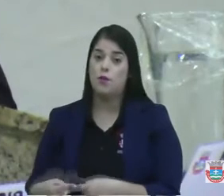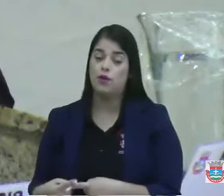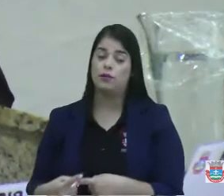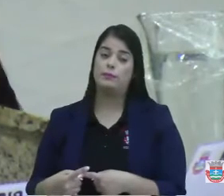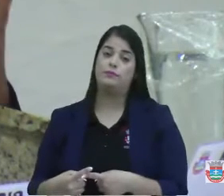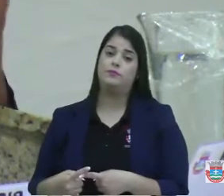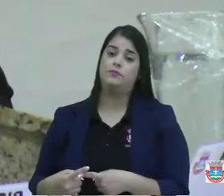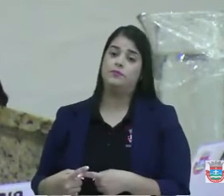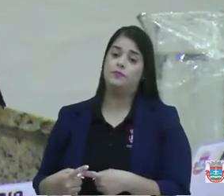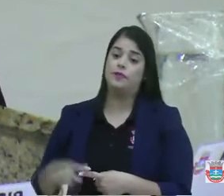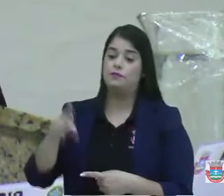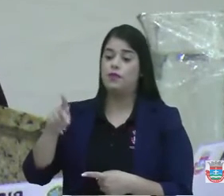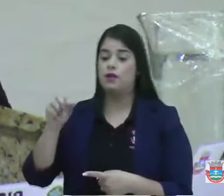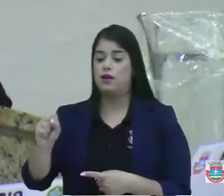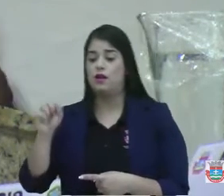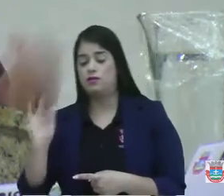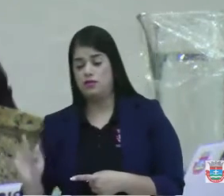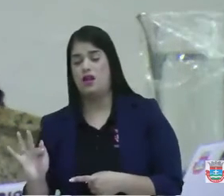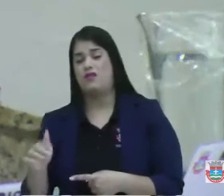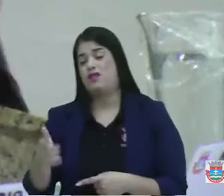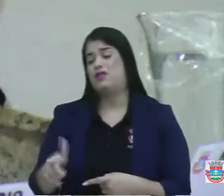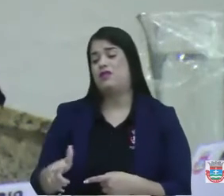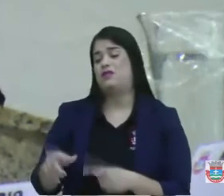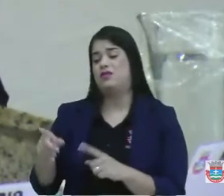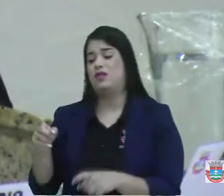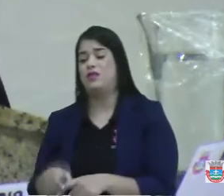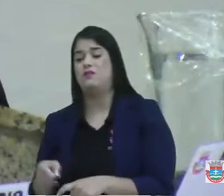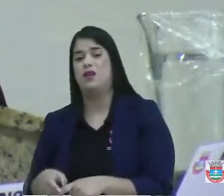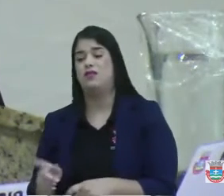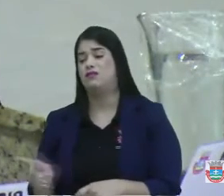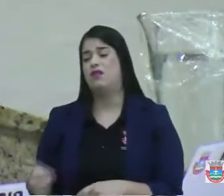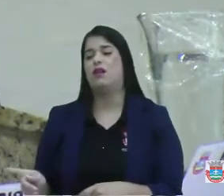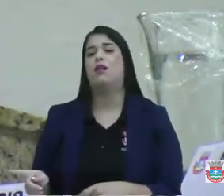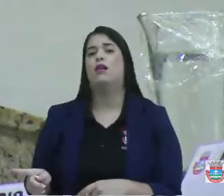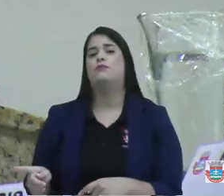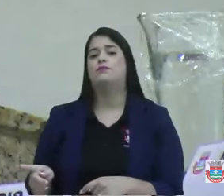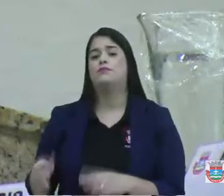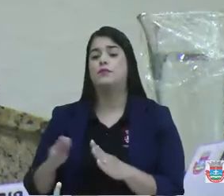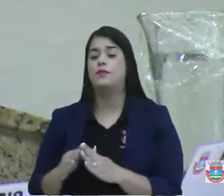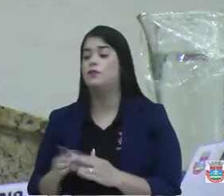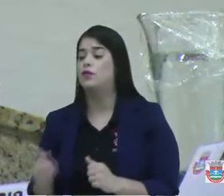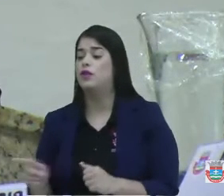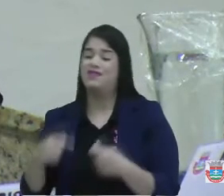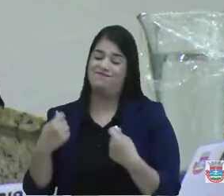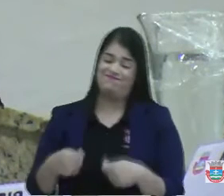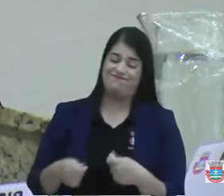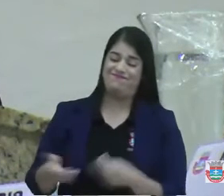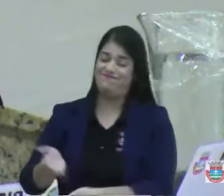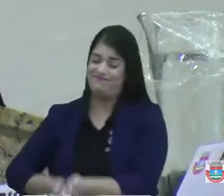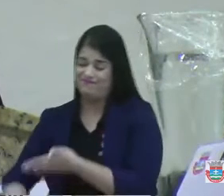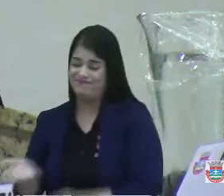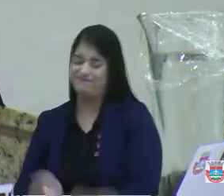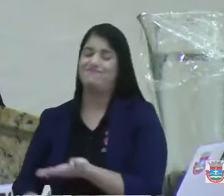o PSF ser um médico que tem vários atendimento decente vizinho só sabe que mora lá e quem precisa de seu atendimento